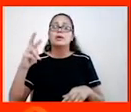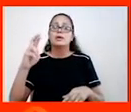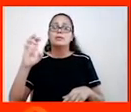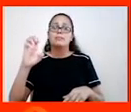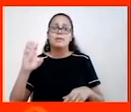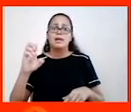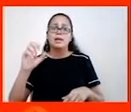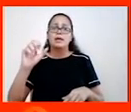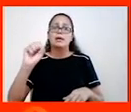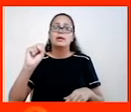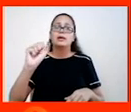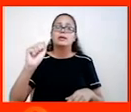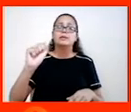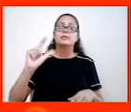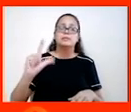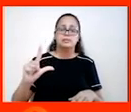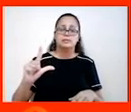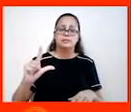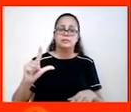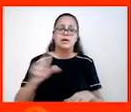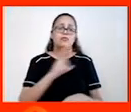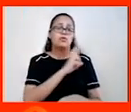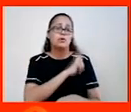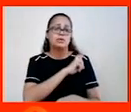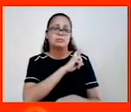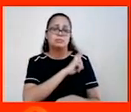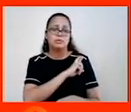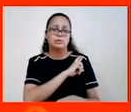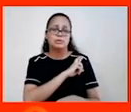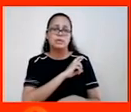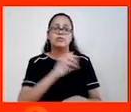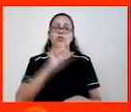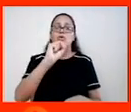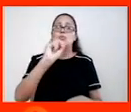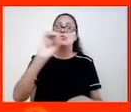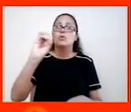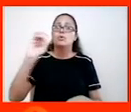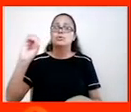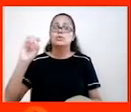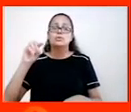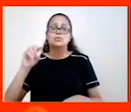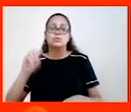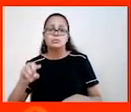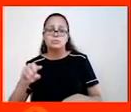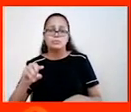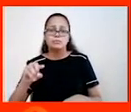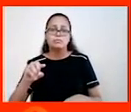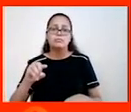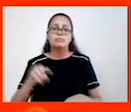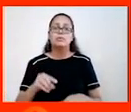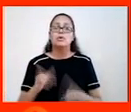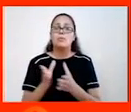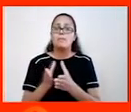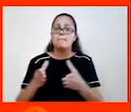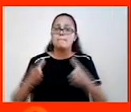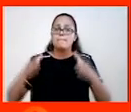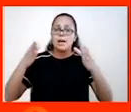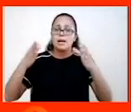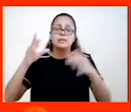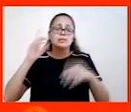responsável, né, por 800 mil barris por dia, certo? A maior